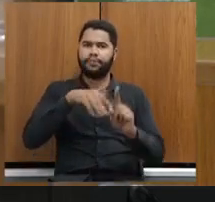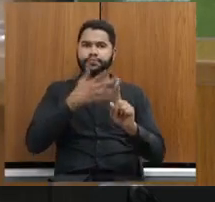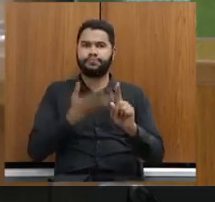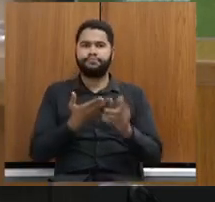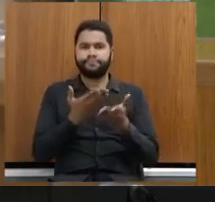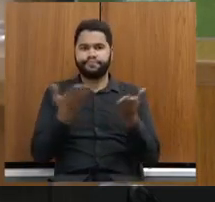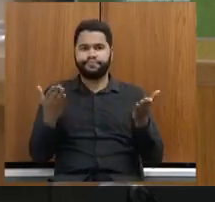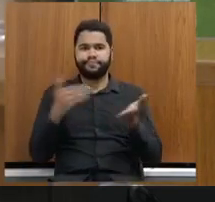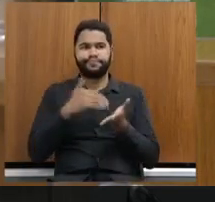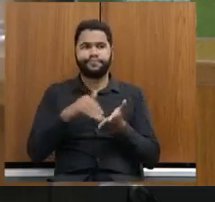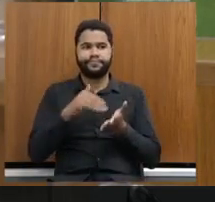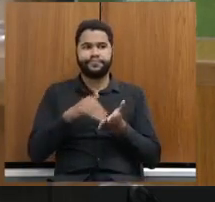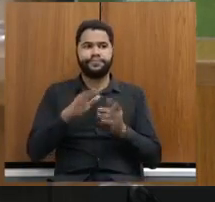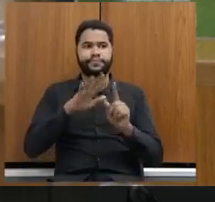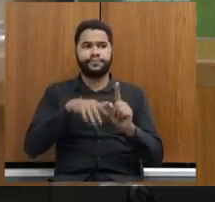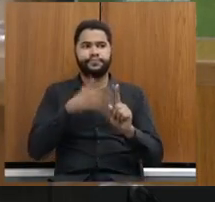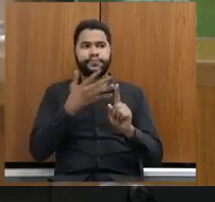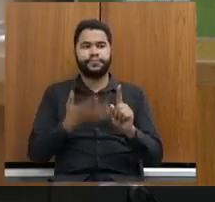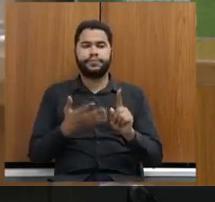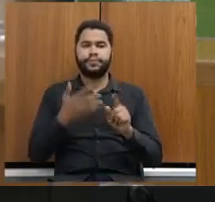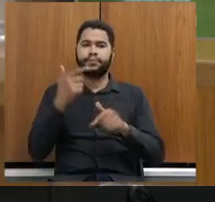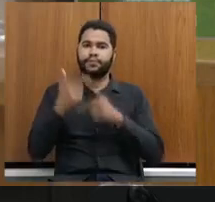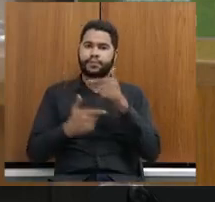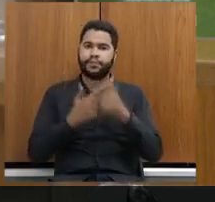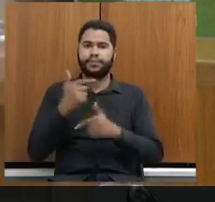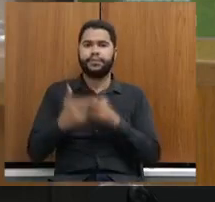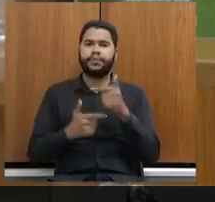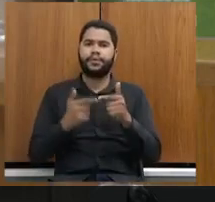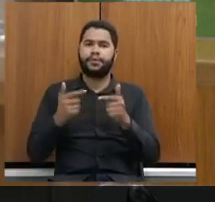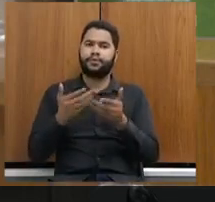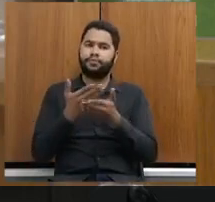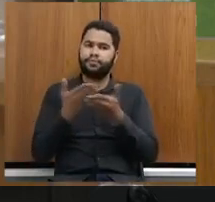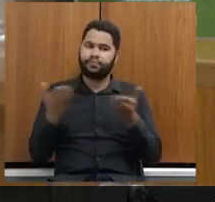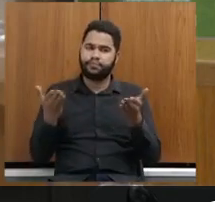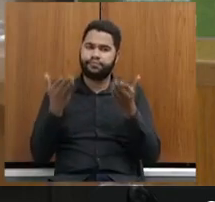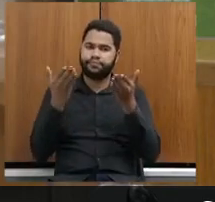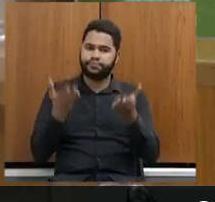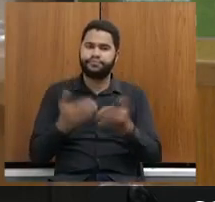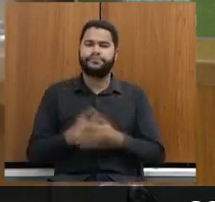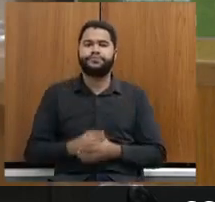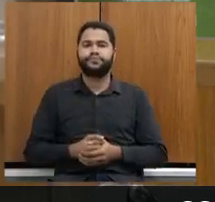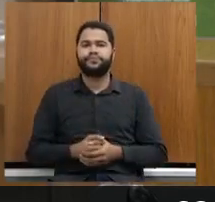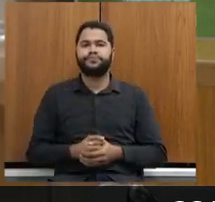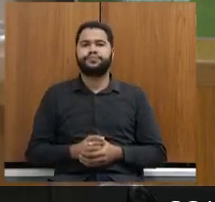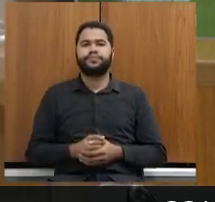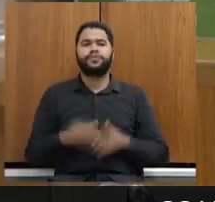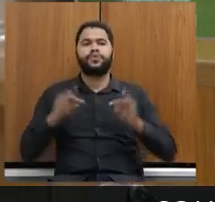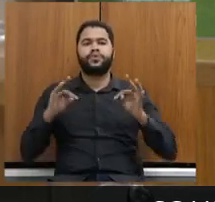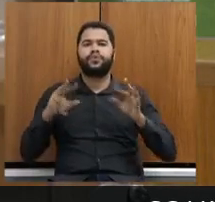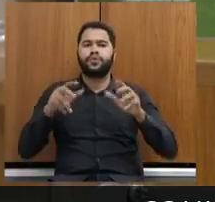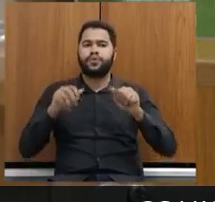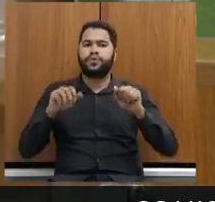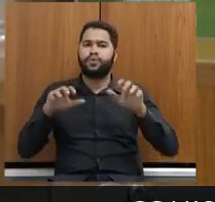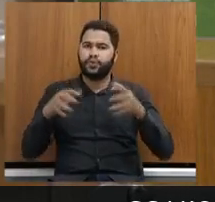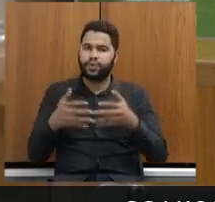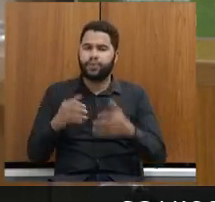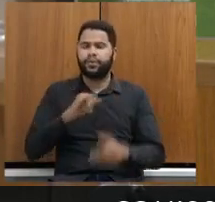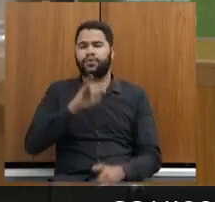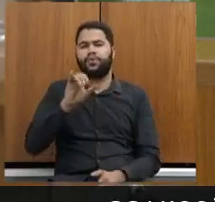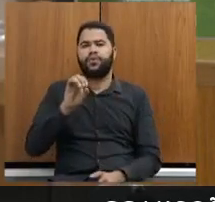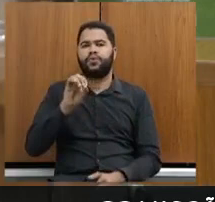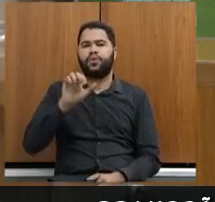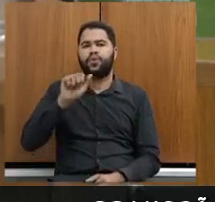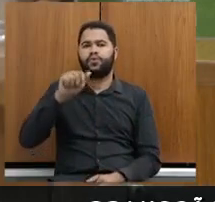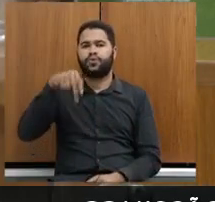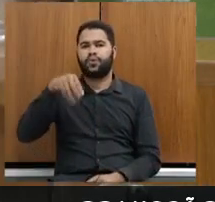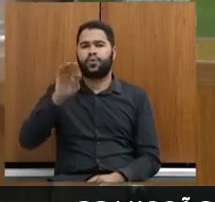tarde enaltecer o seu trabalho de trabalho de vossa excelência de toda a sua equipe Doutor Joaquim no